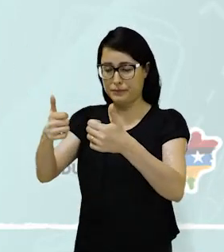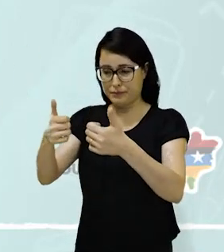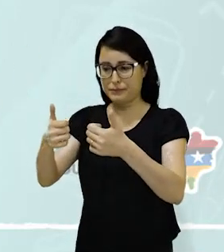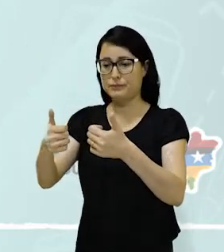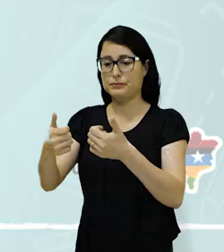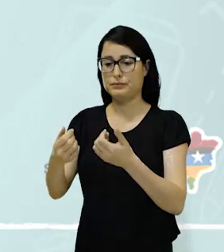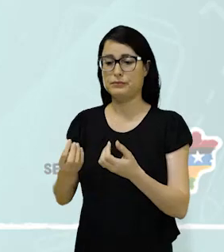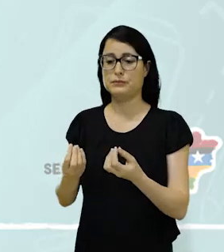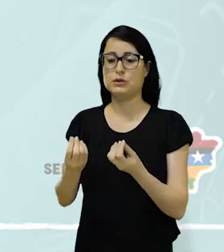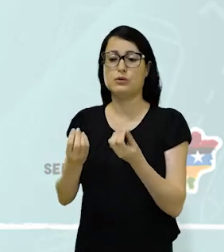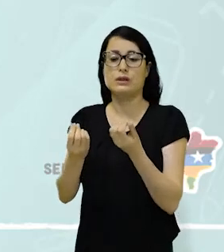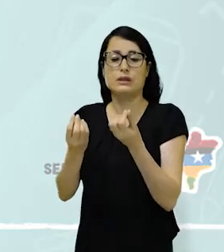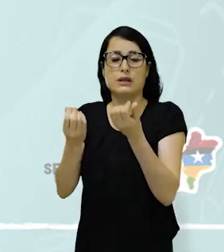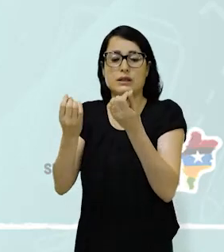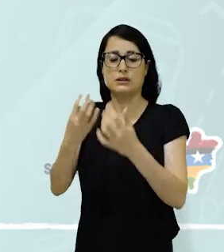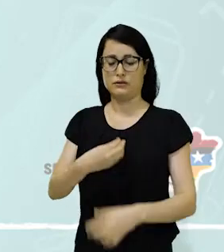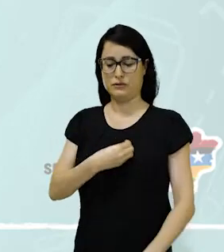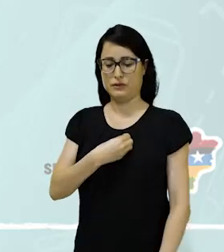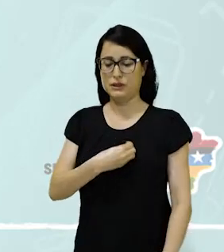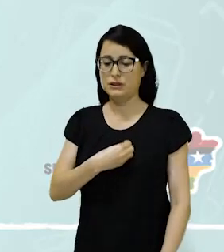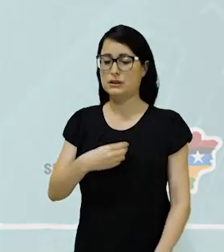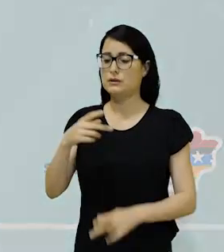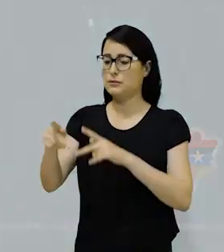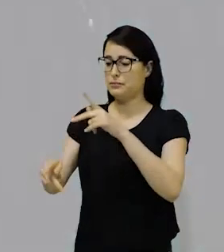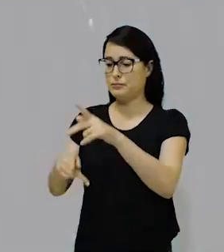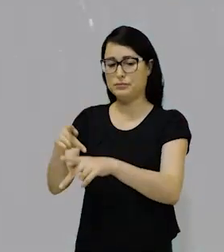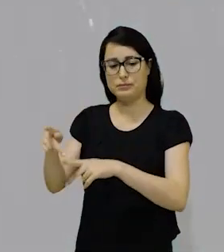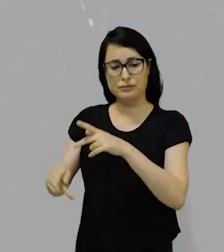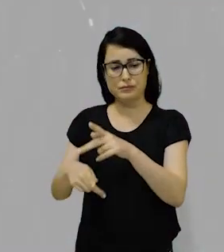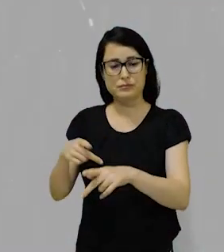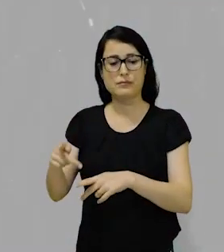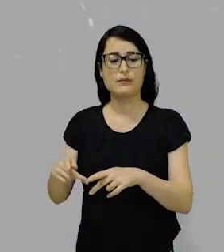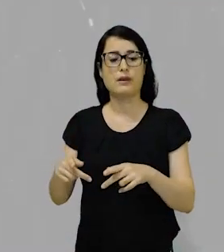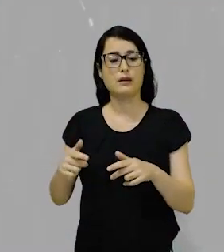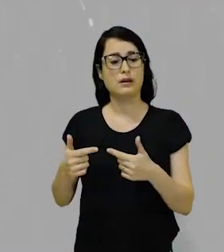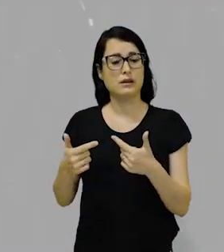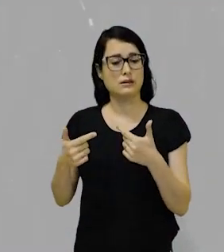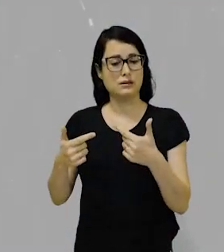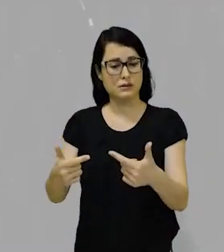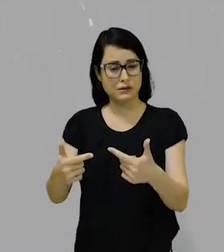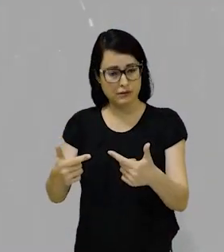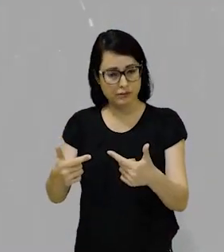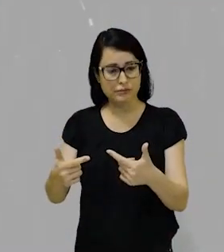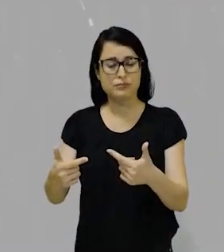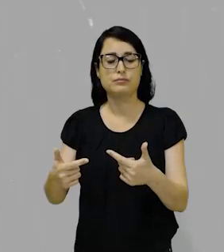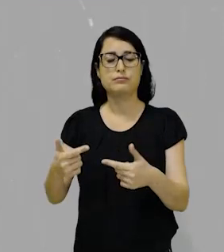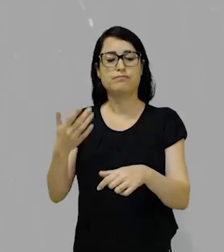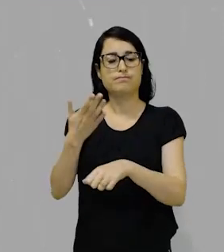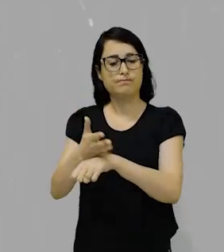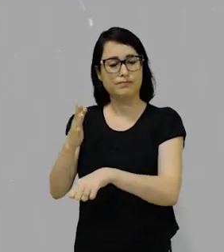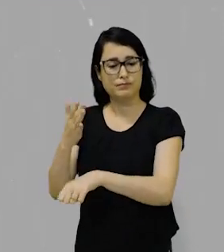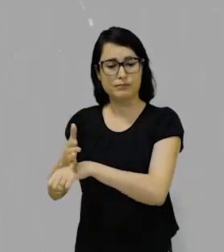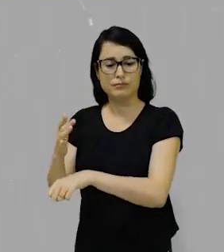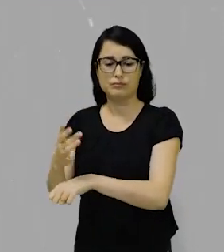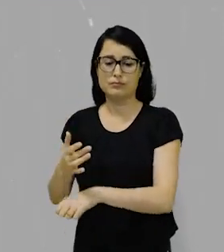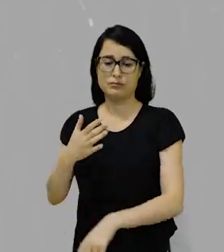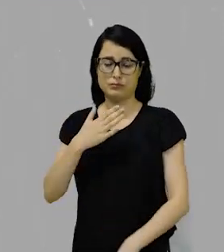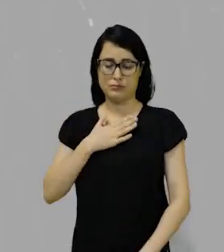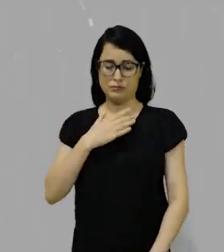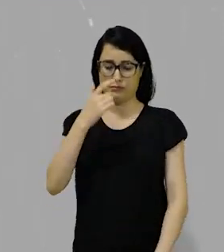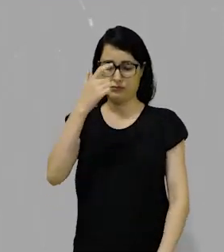populações. As ações sustentáveis são práticas que podem ser realizadas de maneira individual, né, por